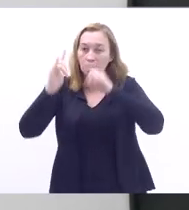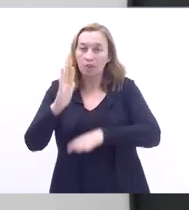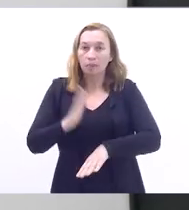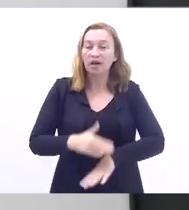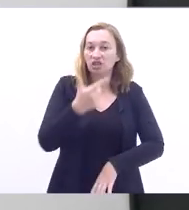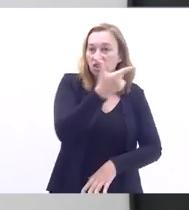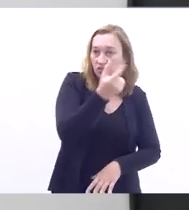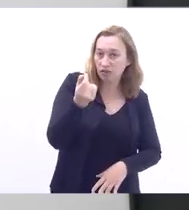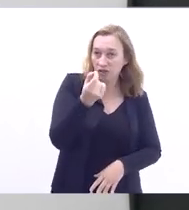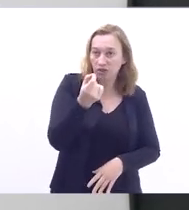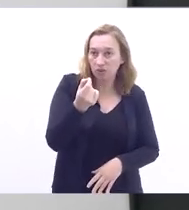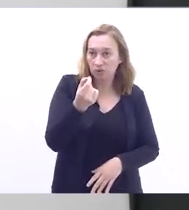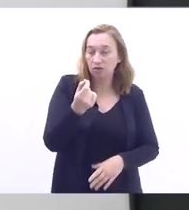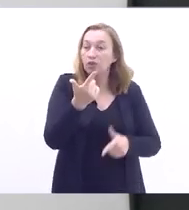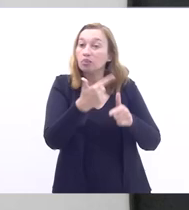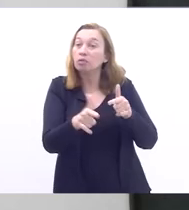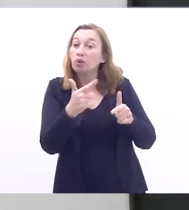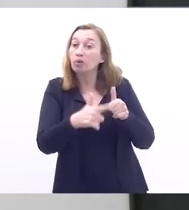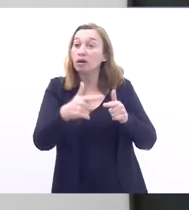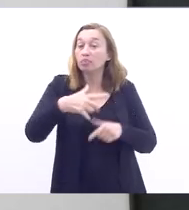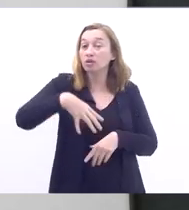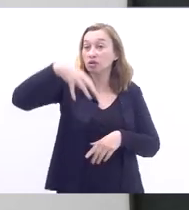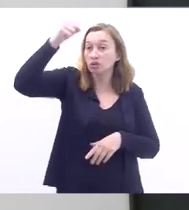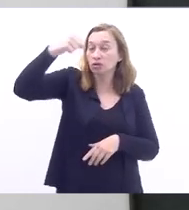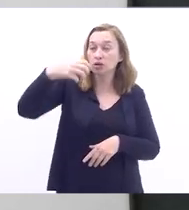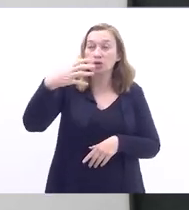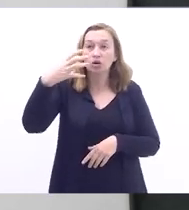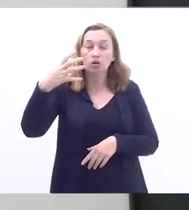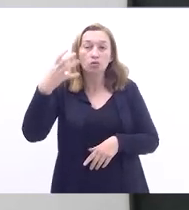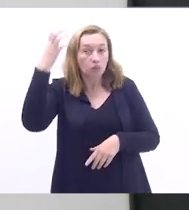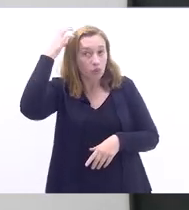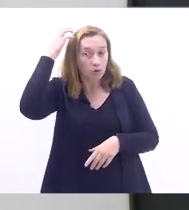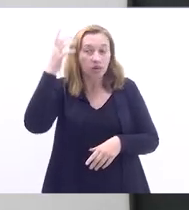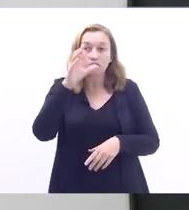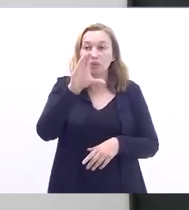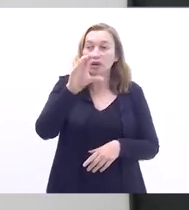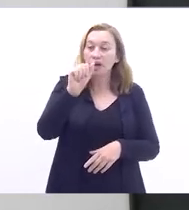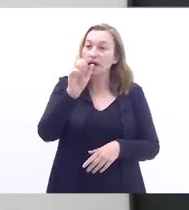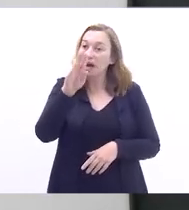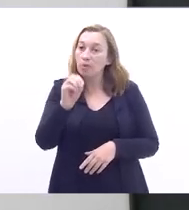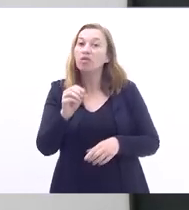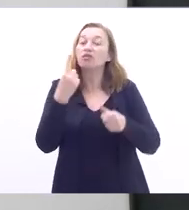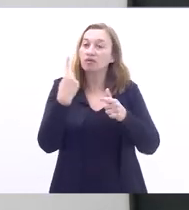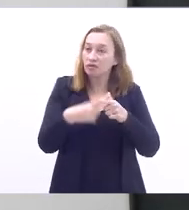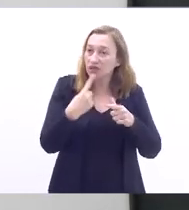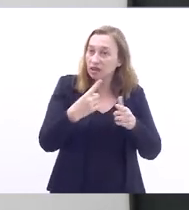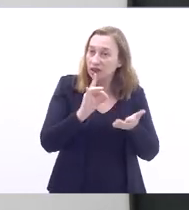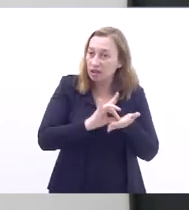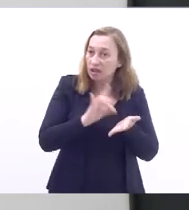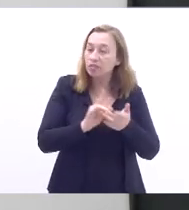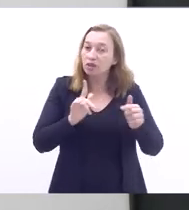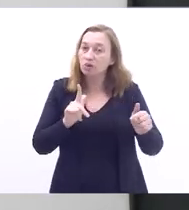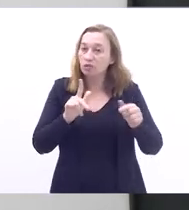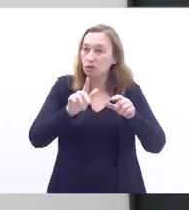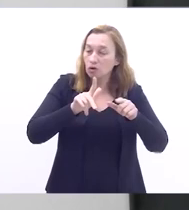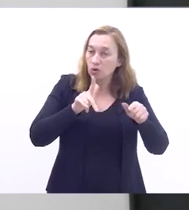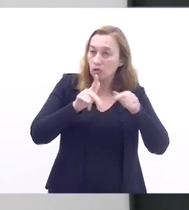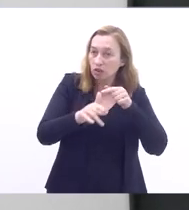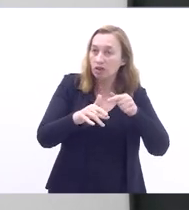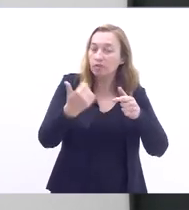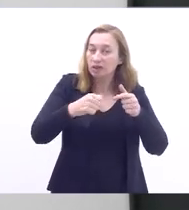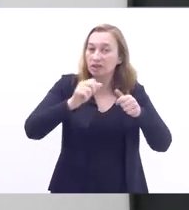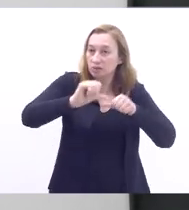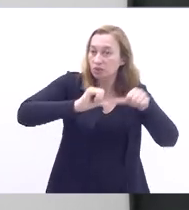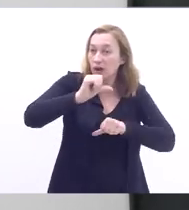prêmio que tem instituição que tá com problema de energia para ocupar dos carros que realmente tiveram um corte e a gente tem que trocar